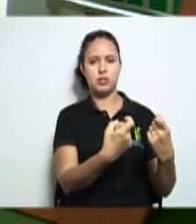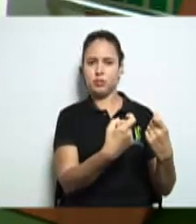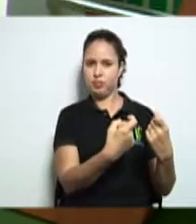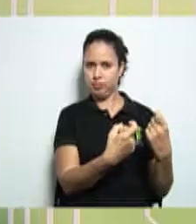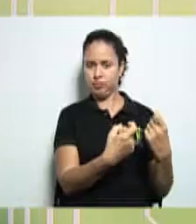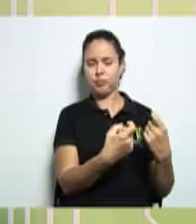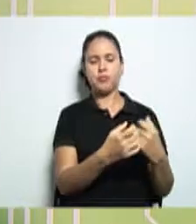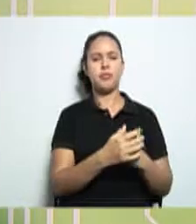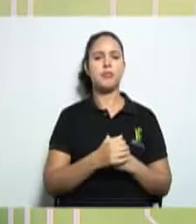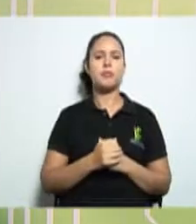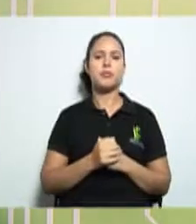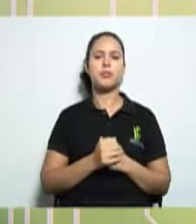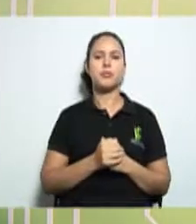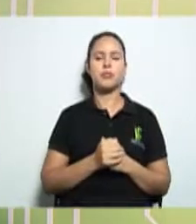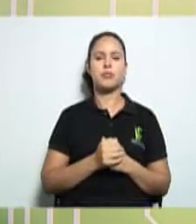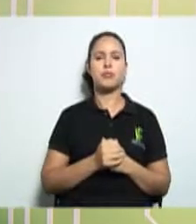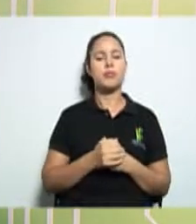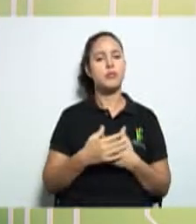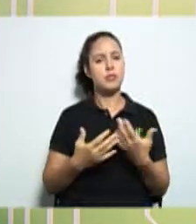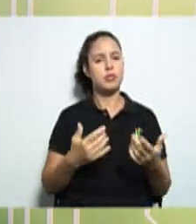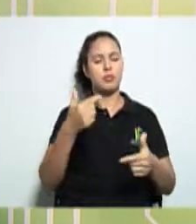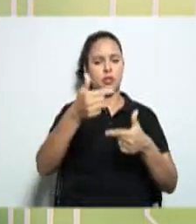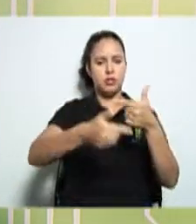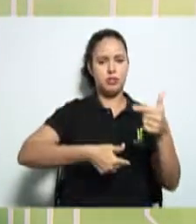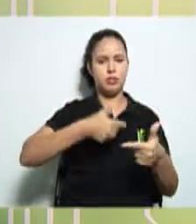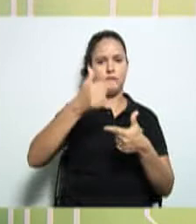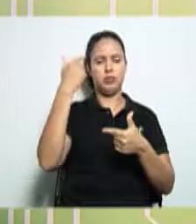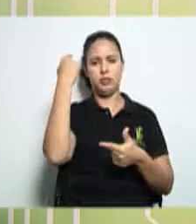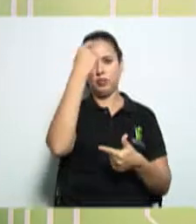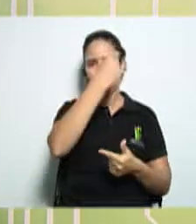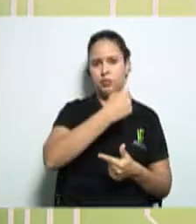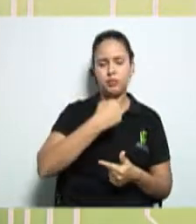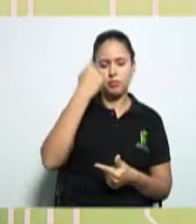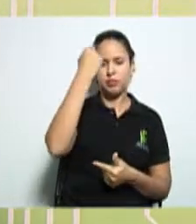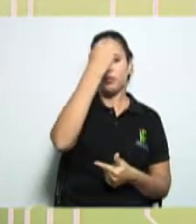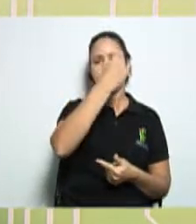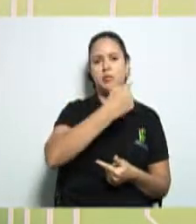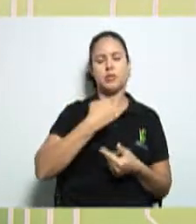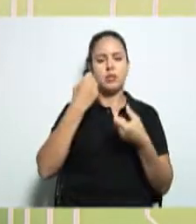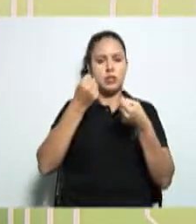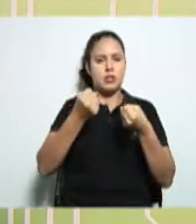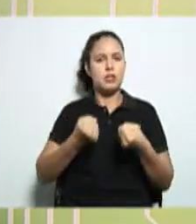né? A intensificação na jornada de trabalho se dava por isso, porque